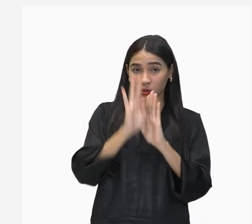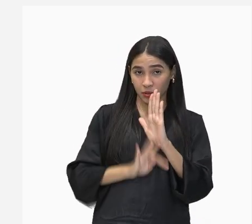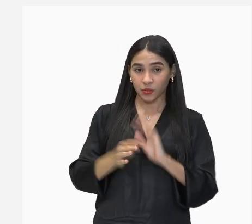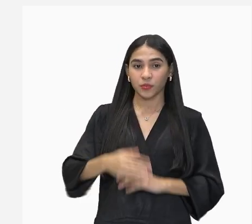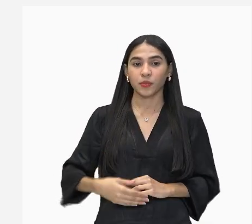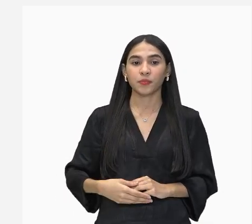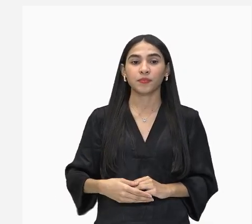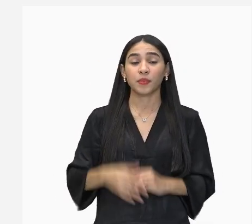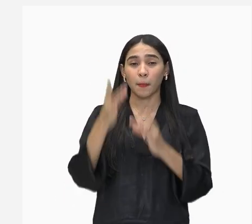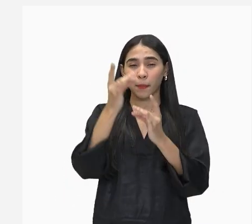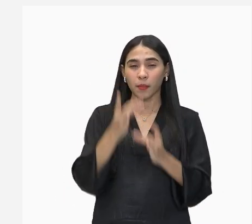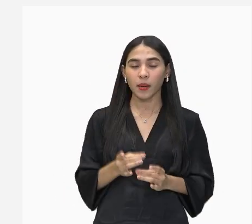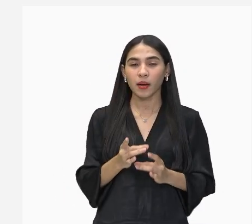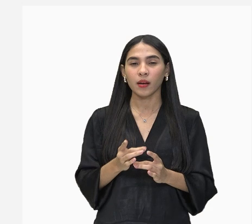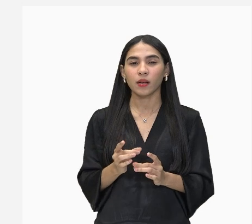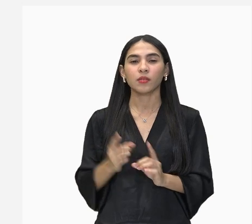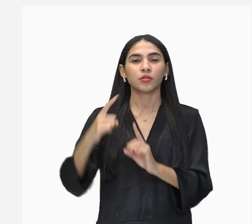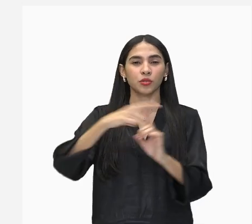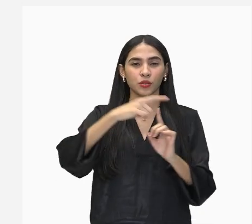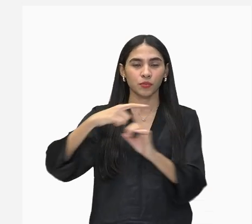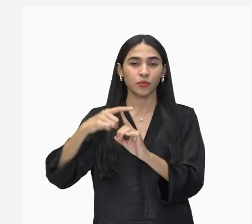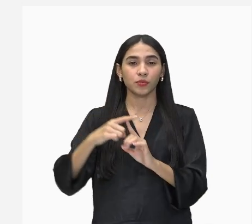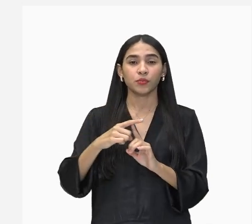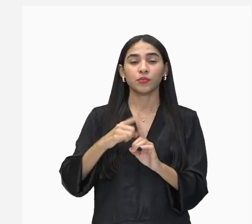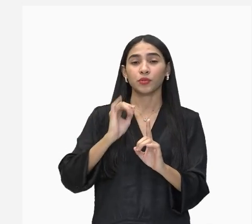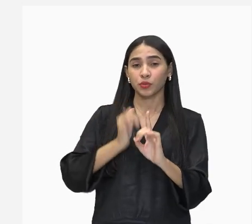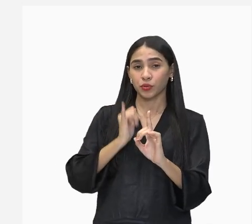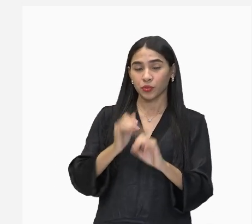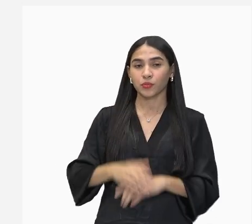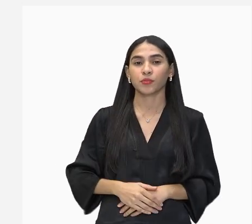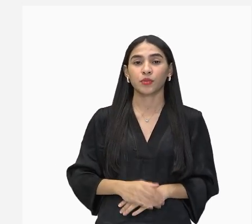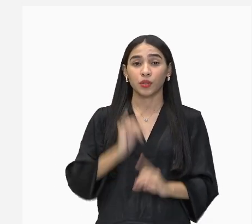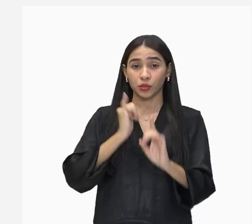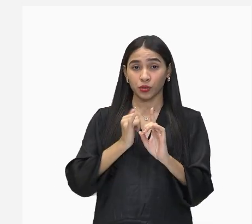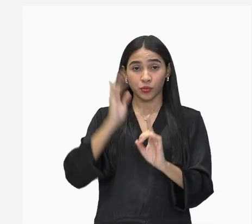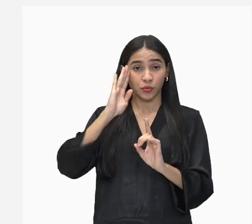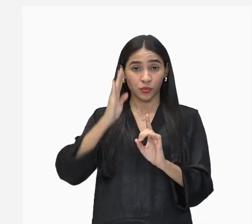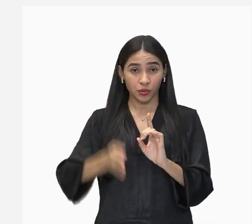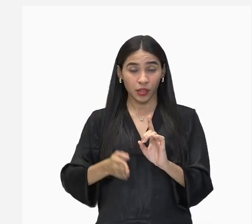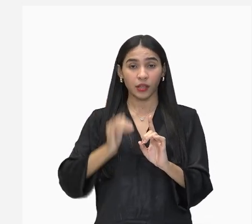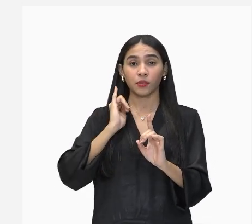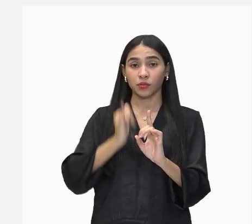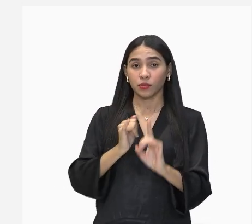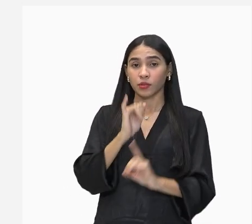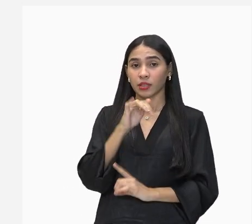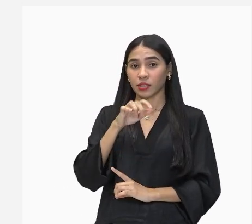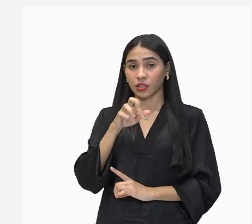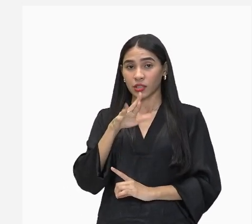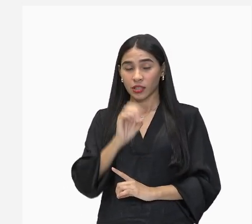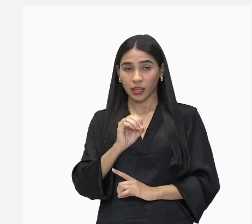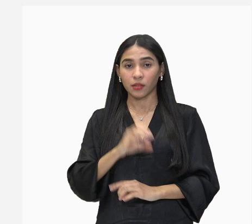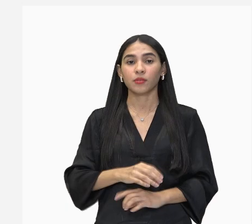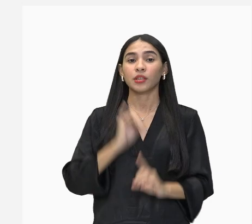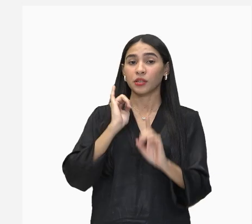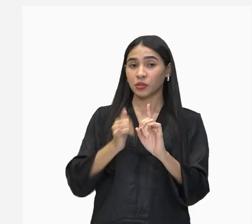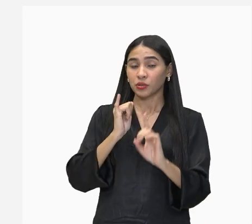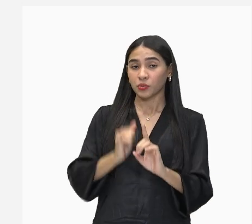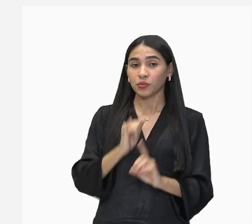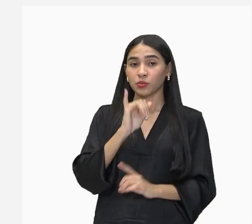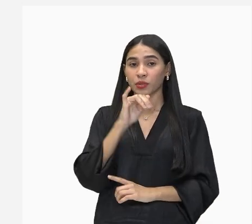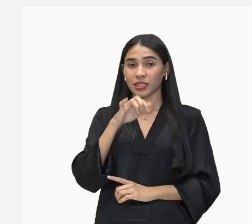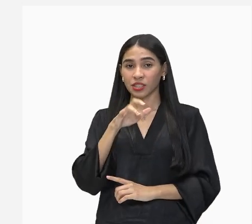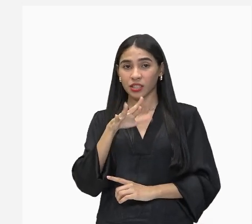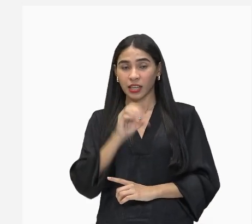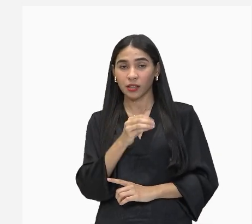textuais. Especificamente, vamos estudar os tipos de discurso. Discurso direto, discurso indireto e também